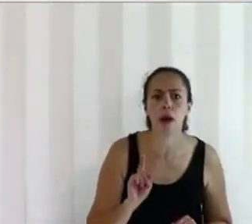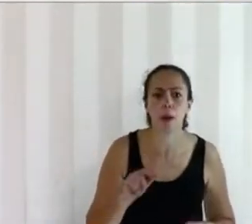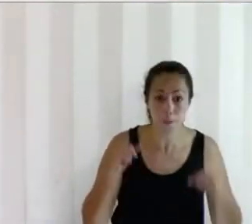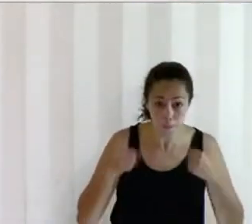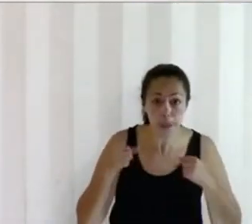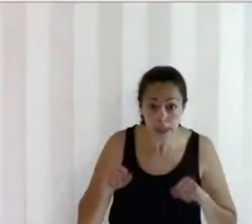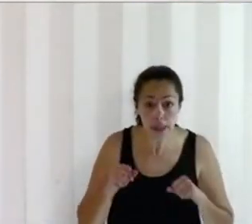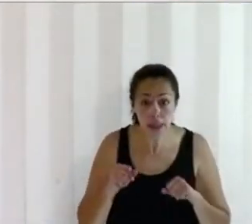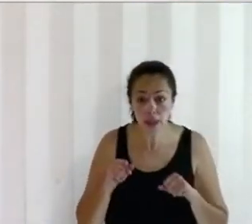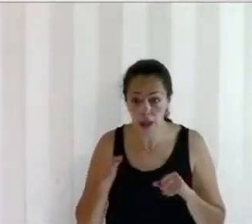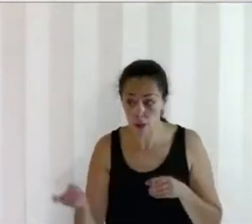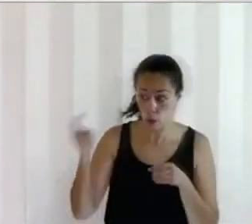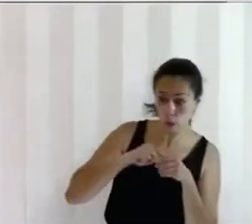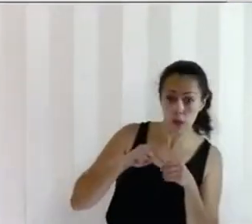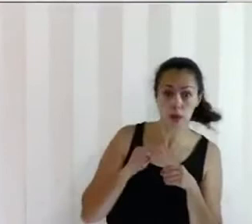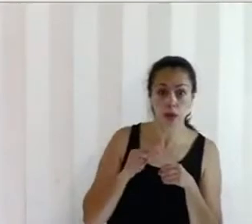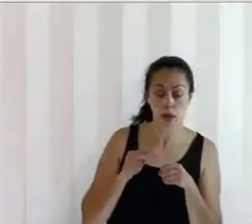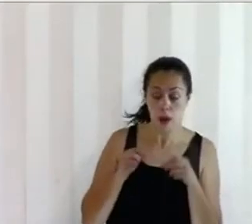volta.